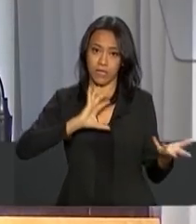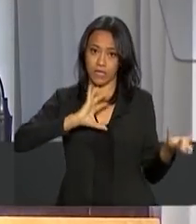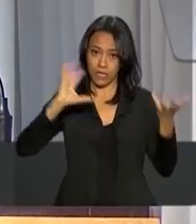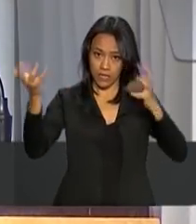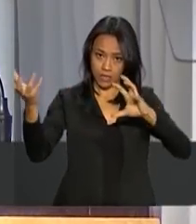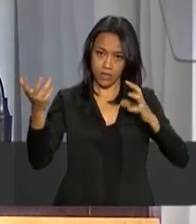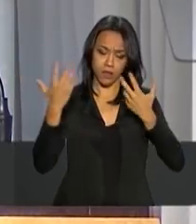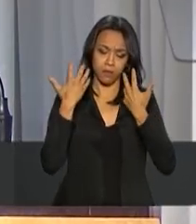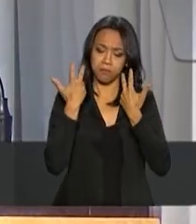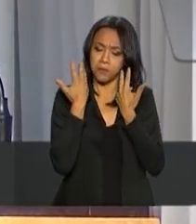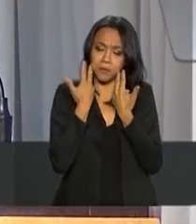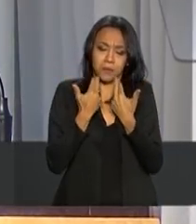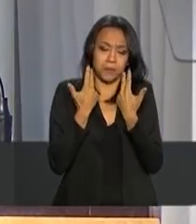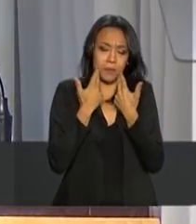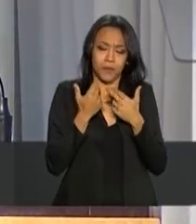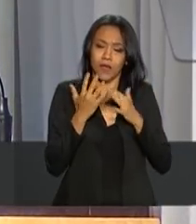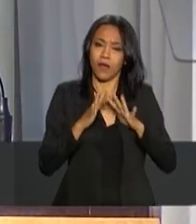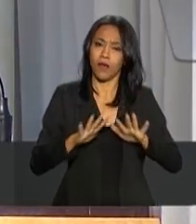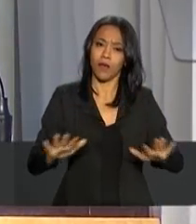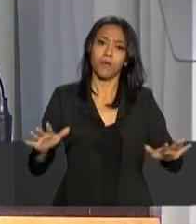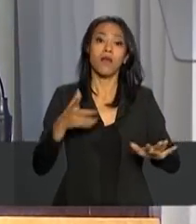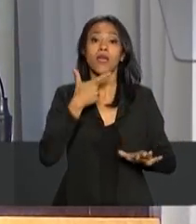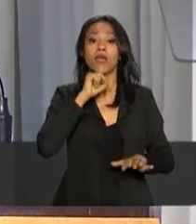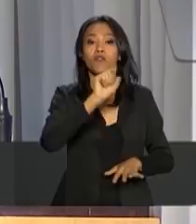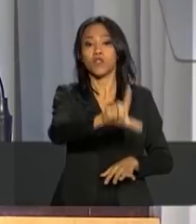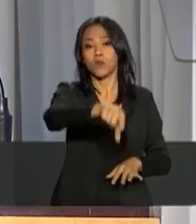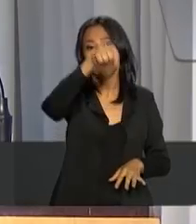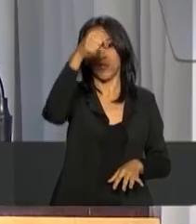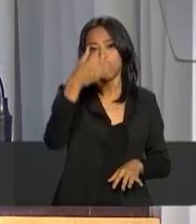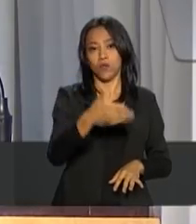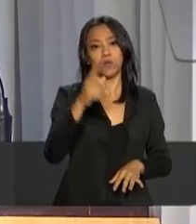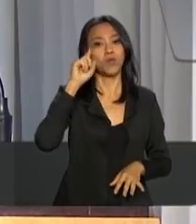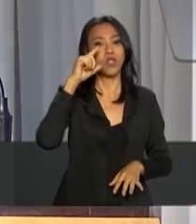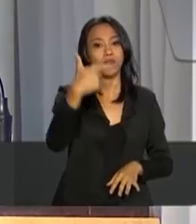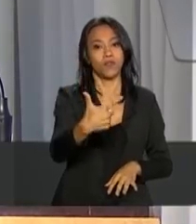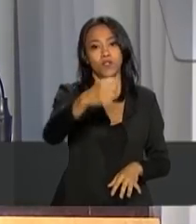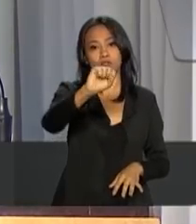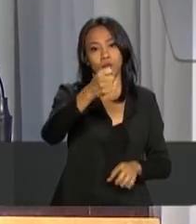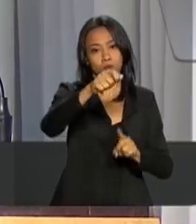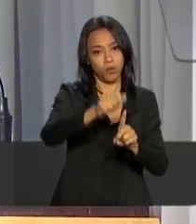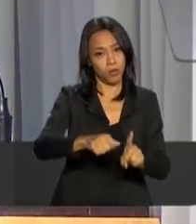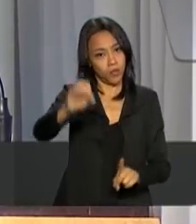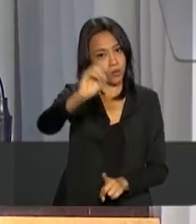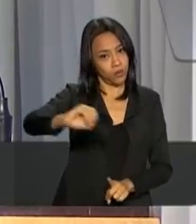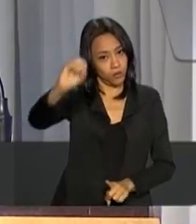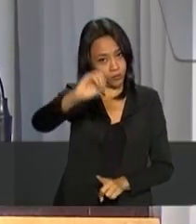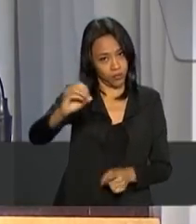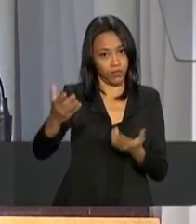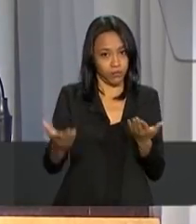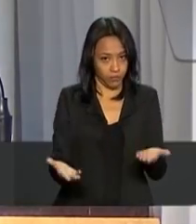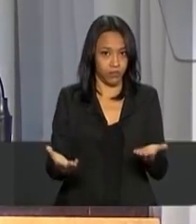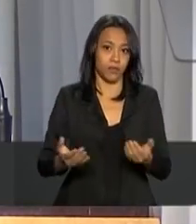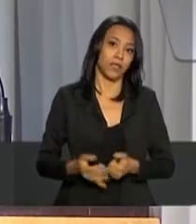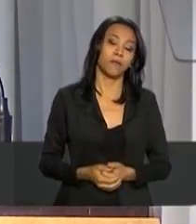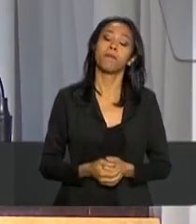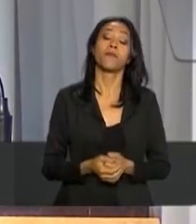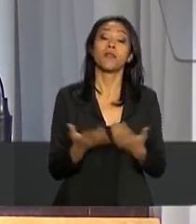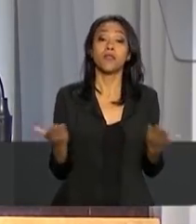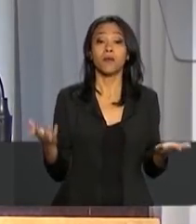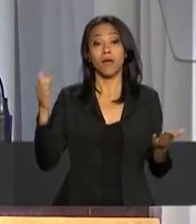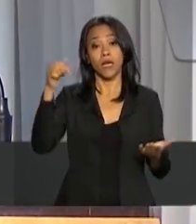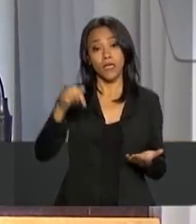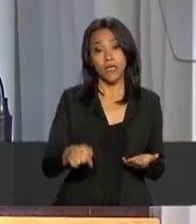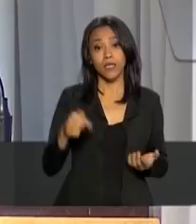que for eleito em 28 de outubro. E teremos o que dizer, com muita franqueza. Aqui,